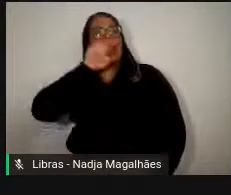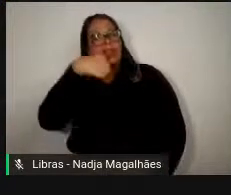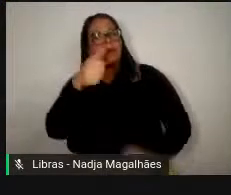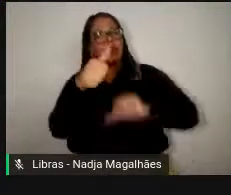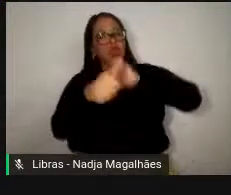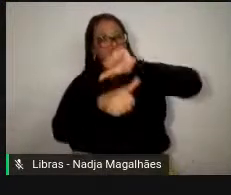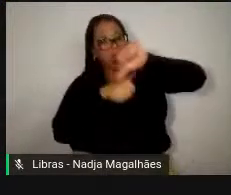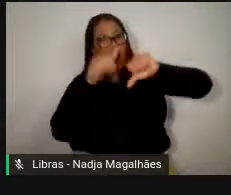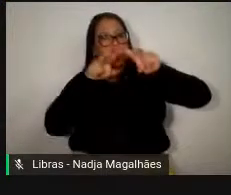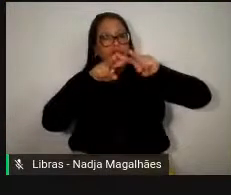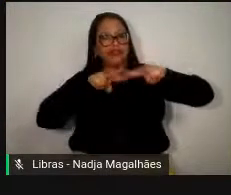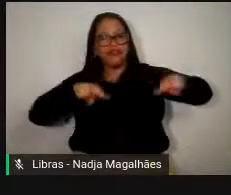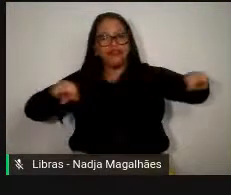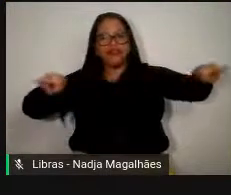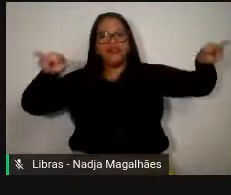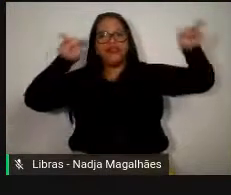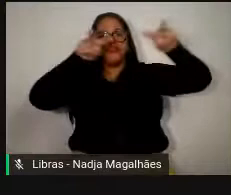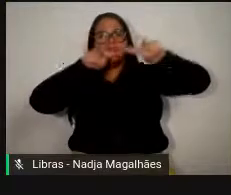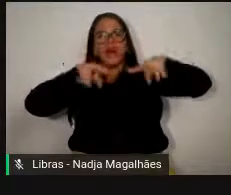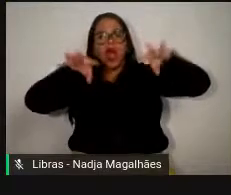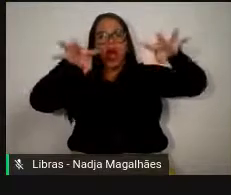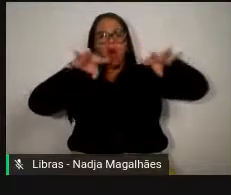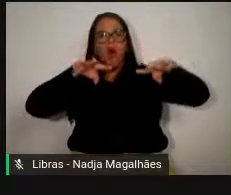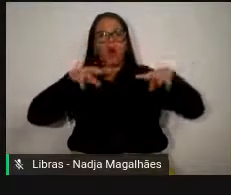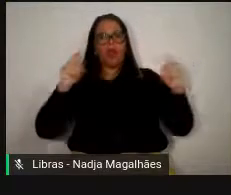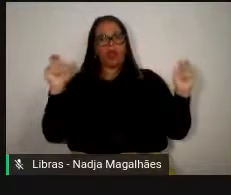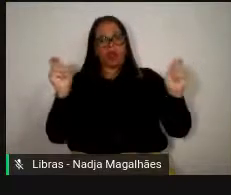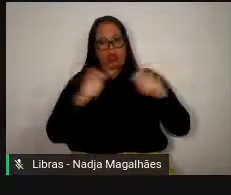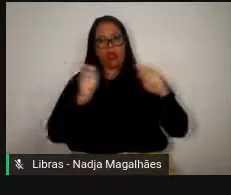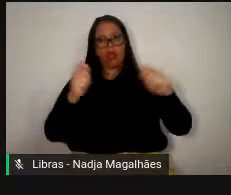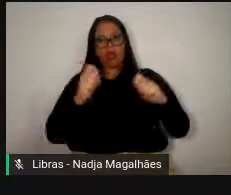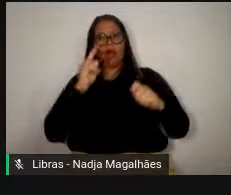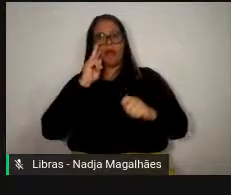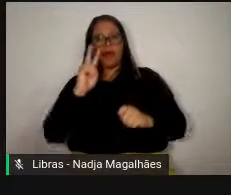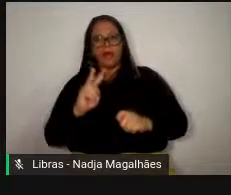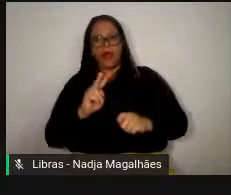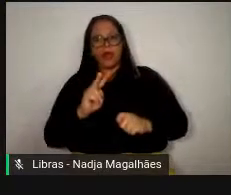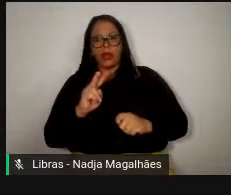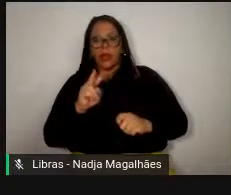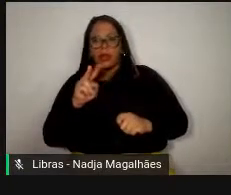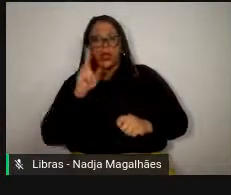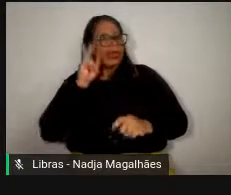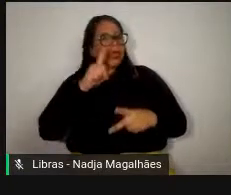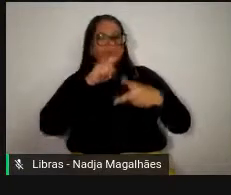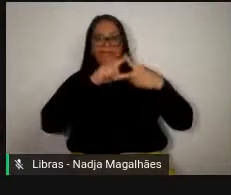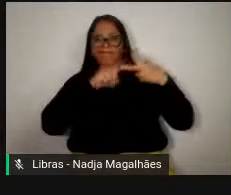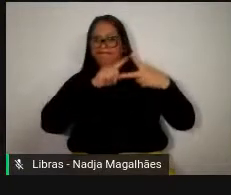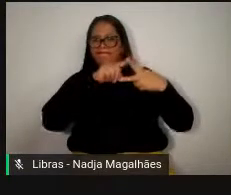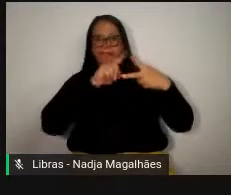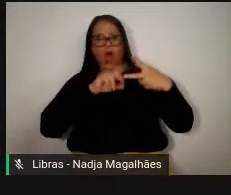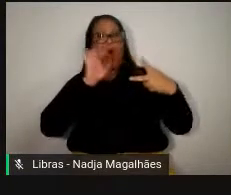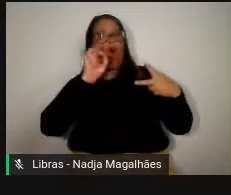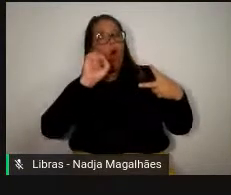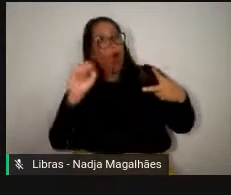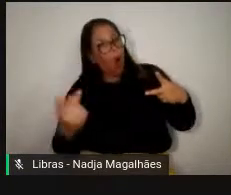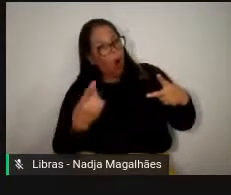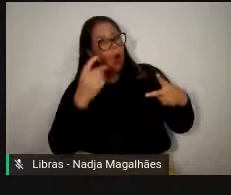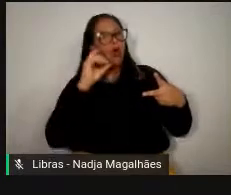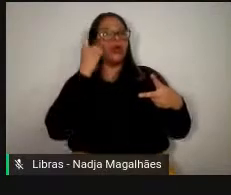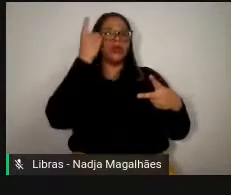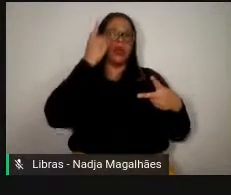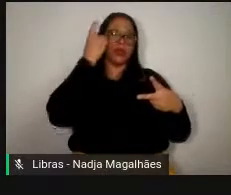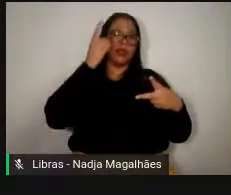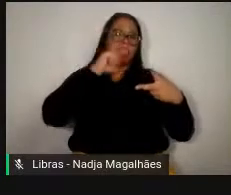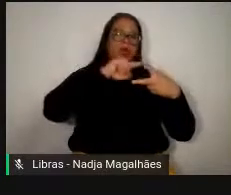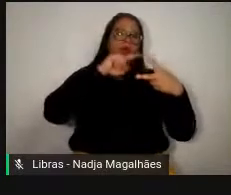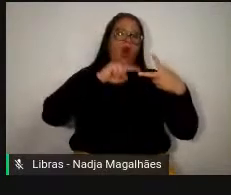mostra o plenário como um todo. Essas duas são as imagens predominantes em todas as transmissões. Agora,